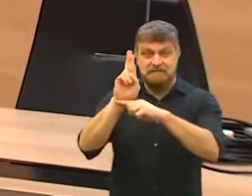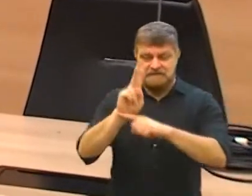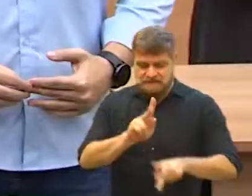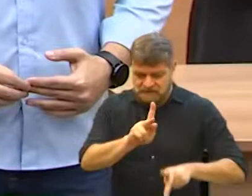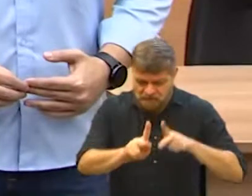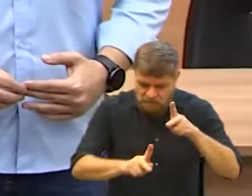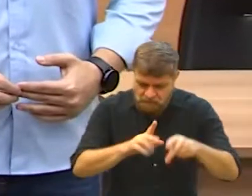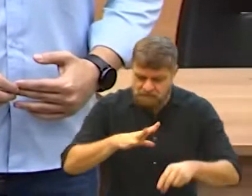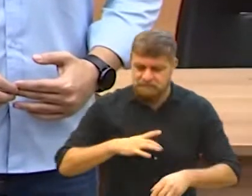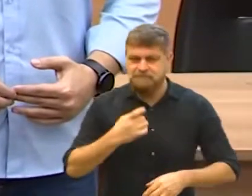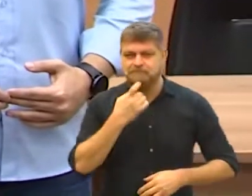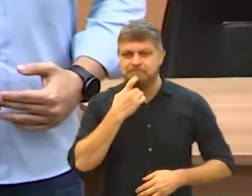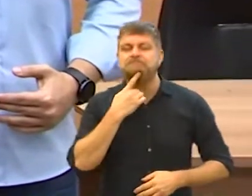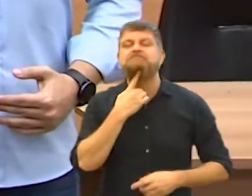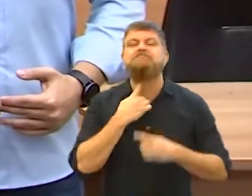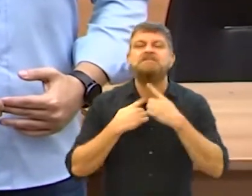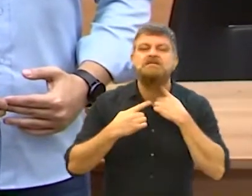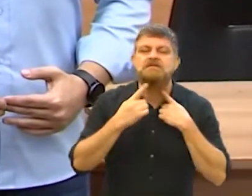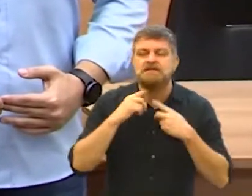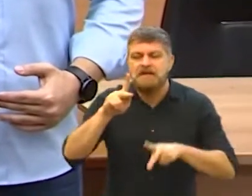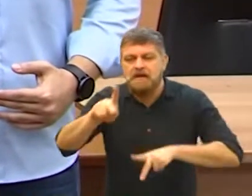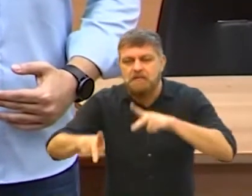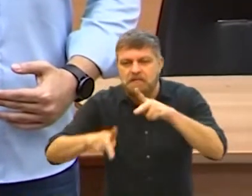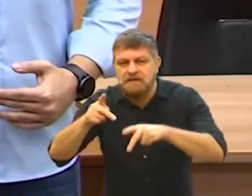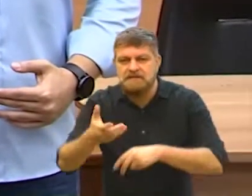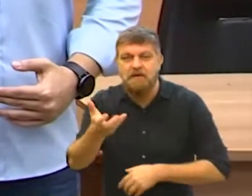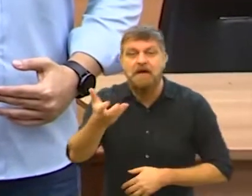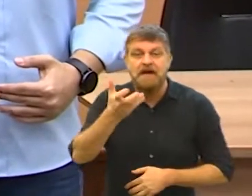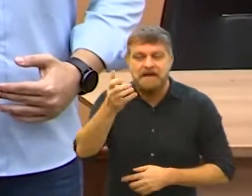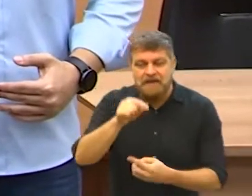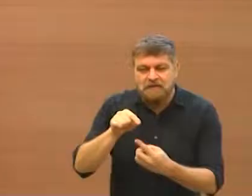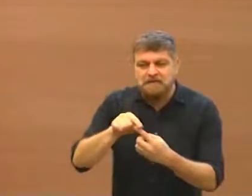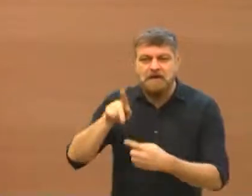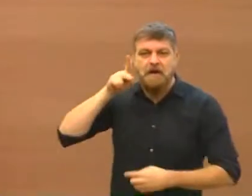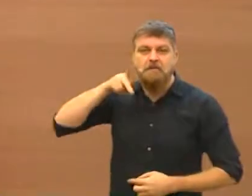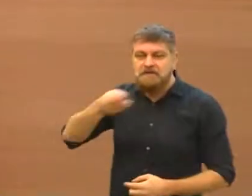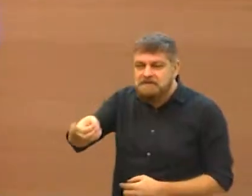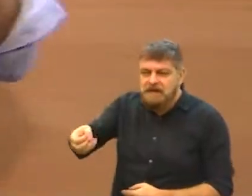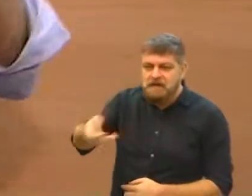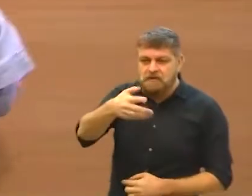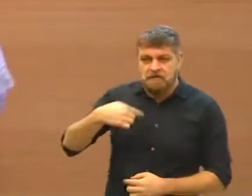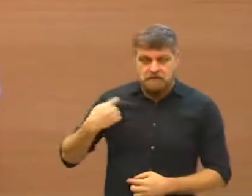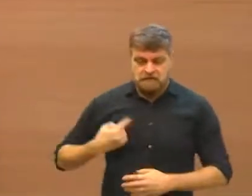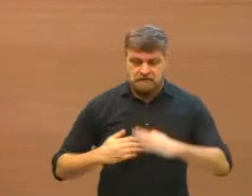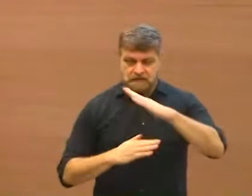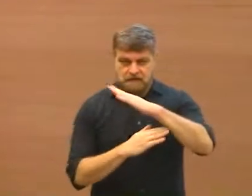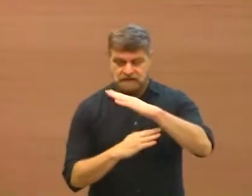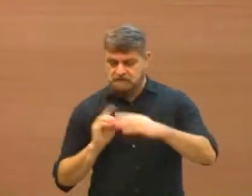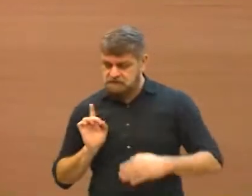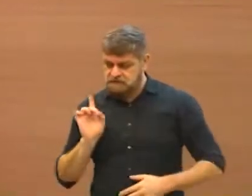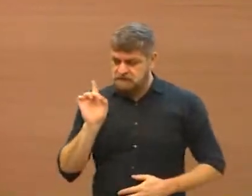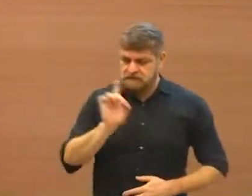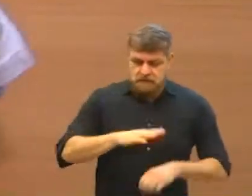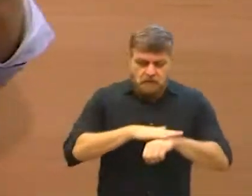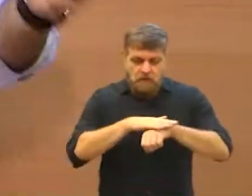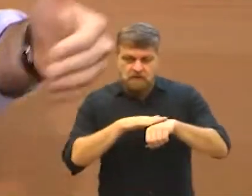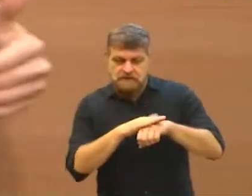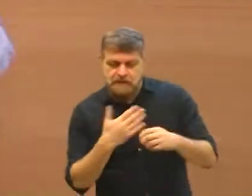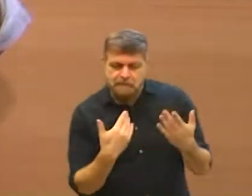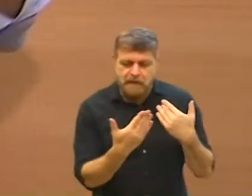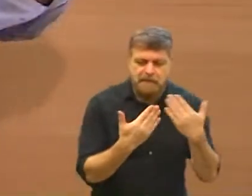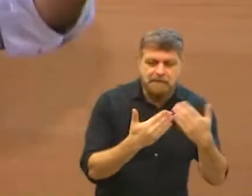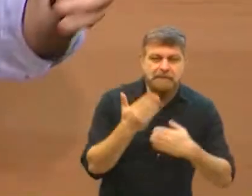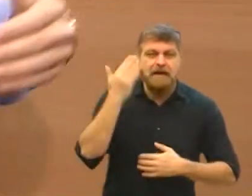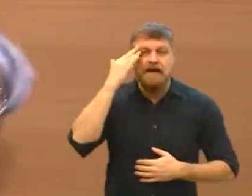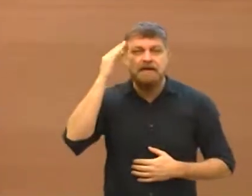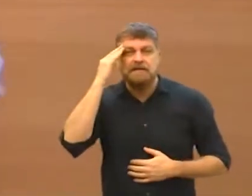povo de Campinas, representa os anseios de uma população que quer uma nova política. Né? E a nossa visita aqui, além de conhecer a Câmara de Vereadores, conversar com o